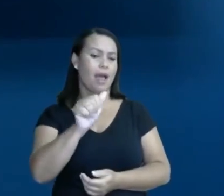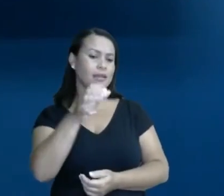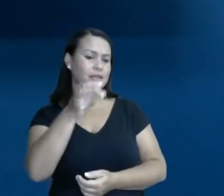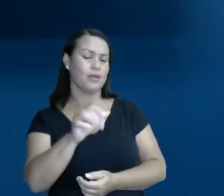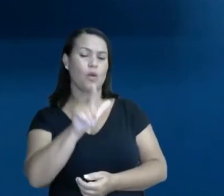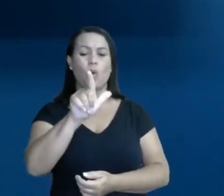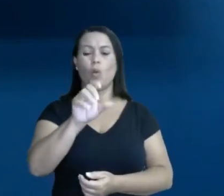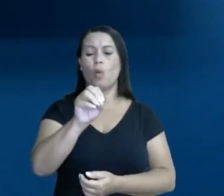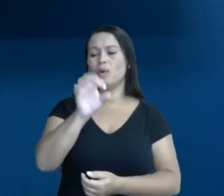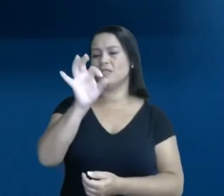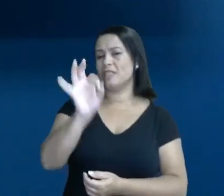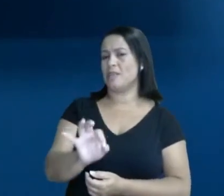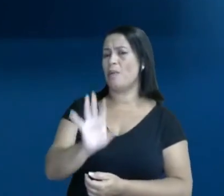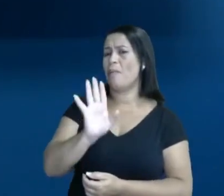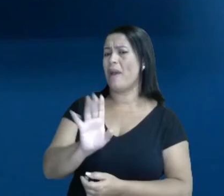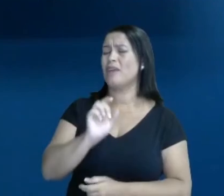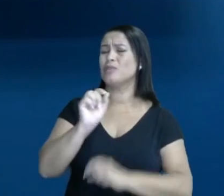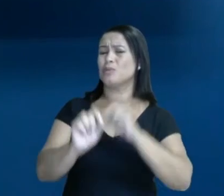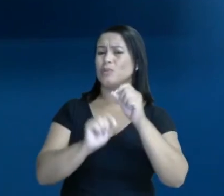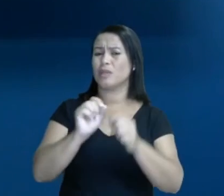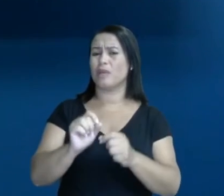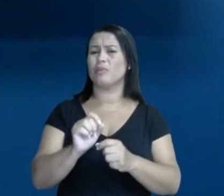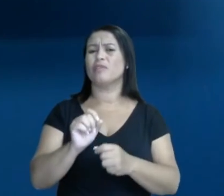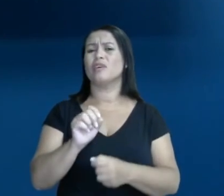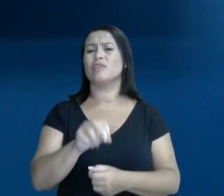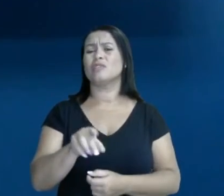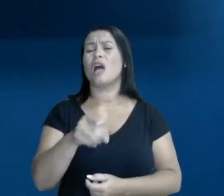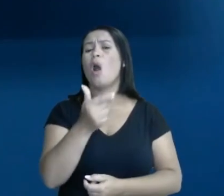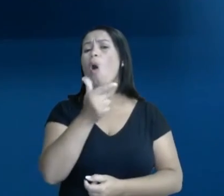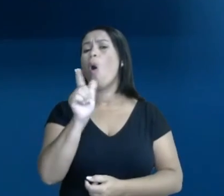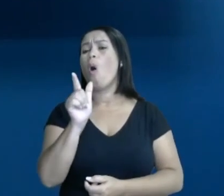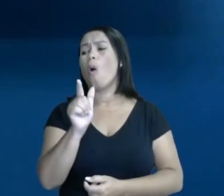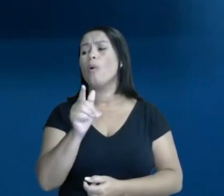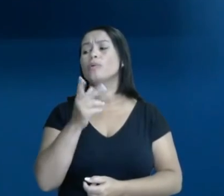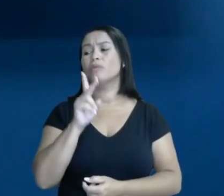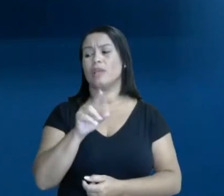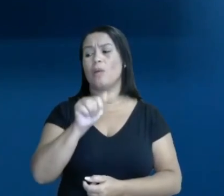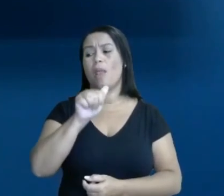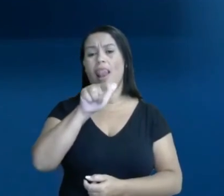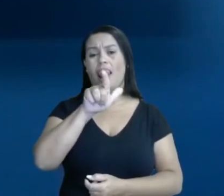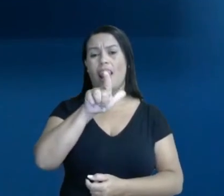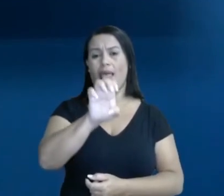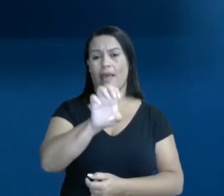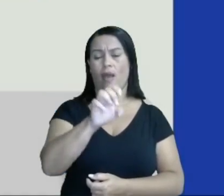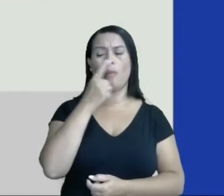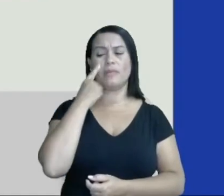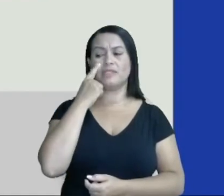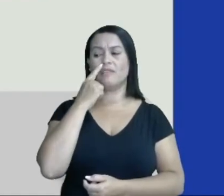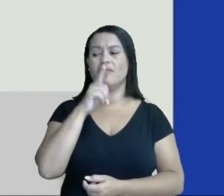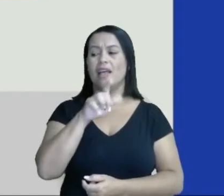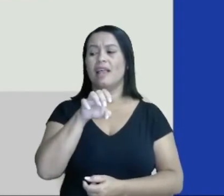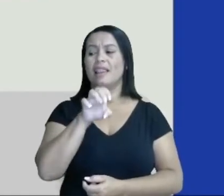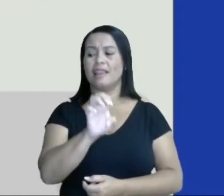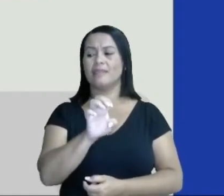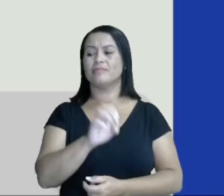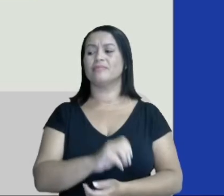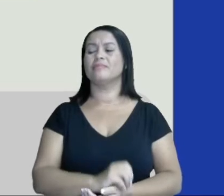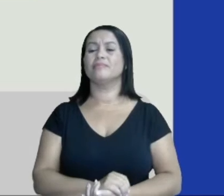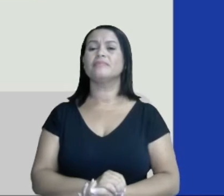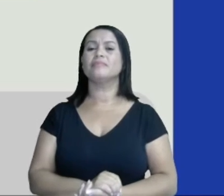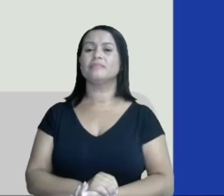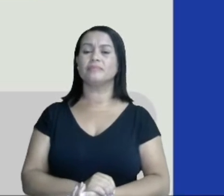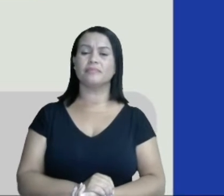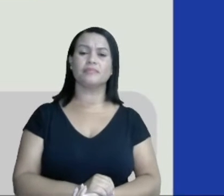lo certinho, mas aí quando vai usar usted ou senhor, aí ele usa o le no lugar. Ó. Le atenderé